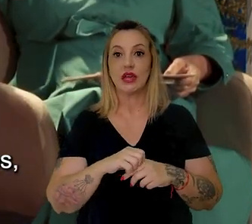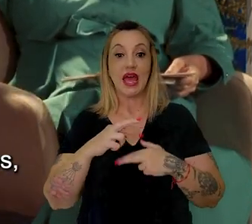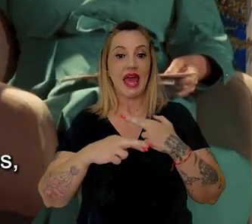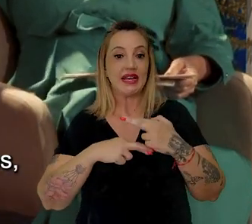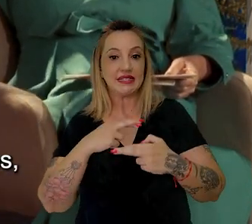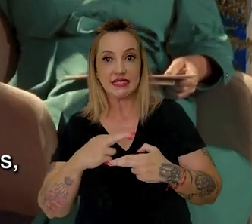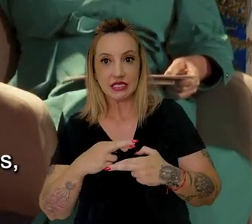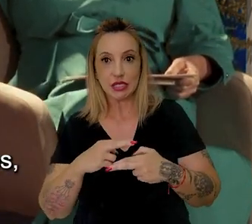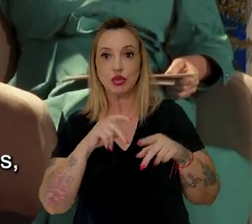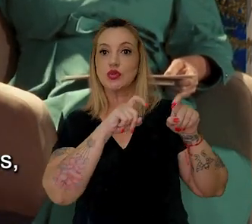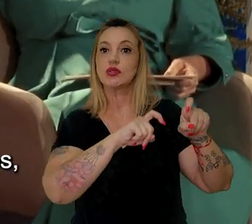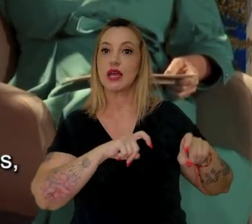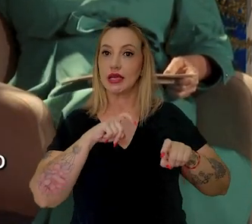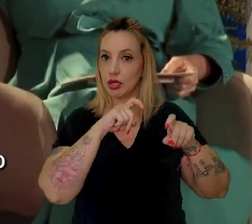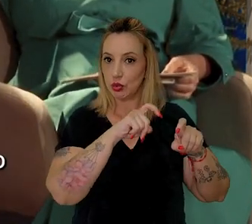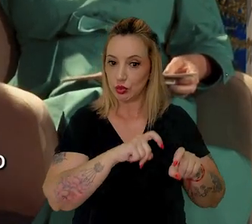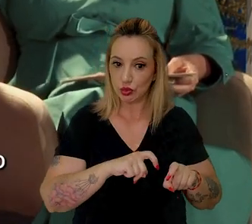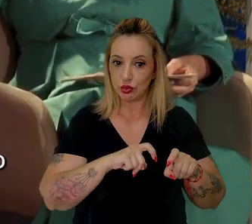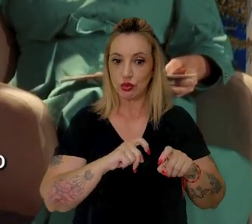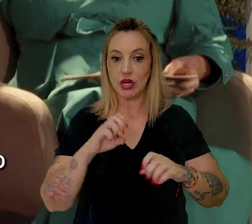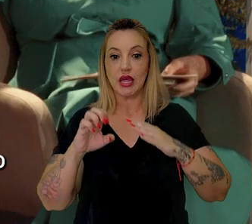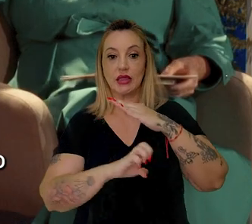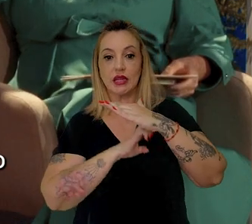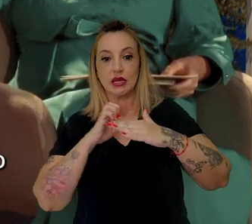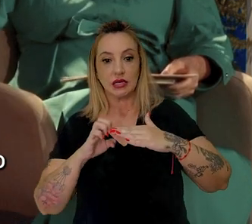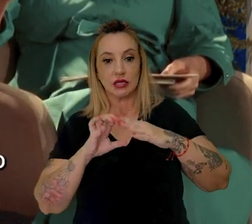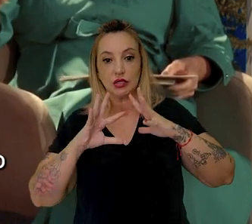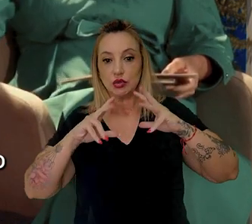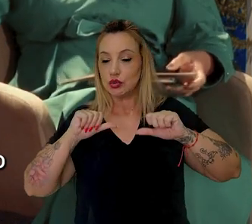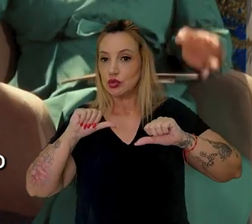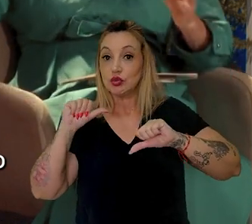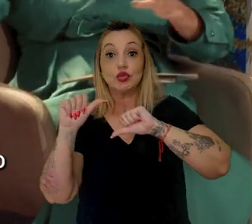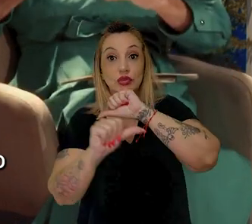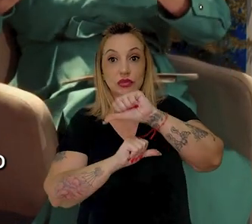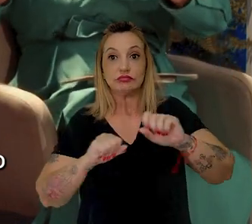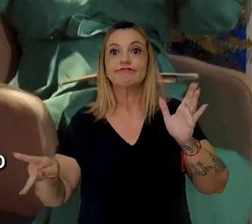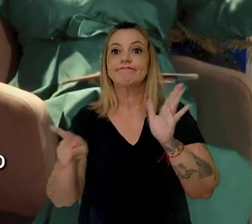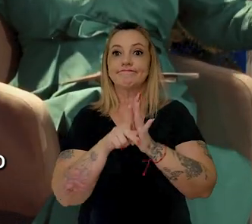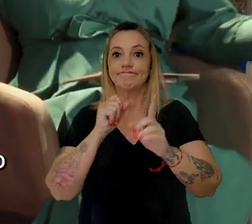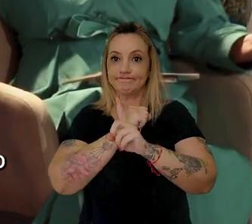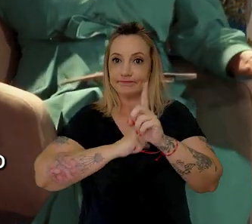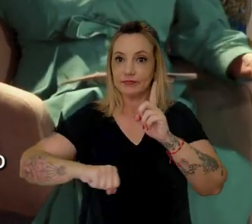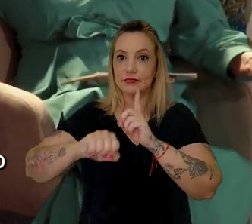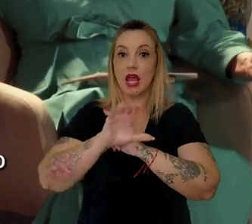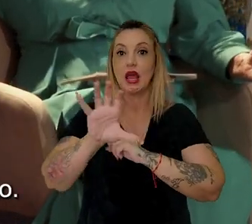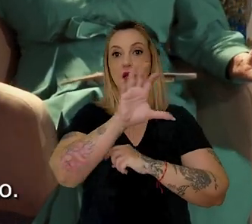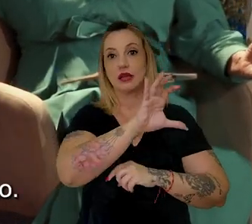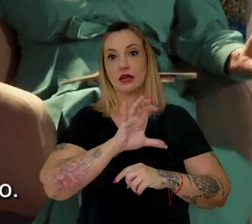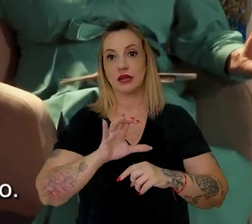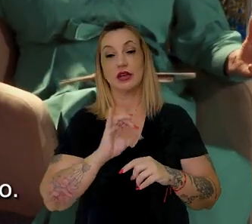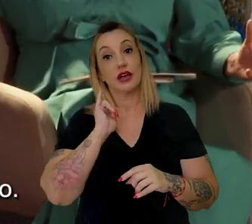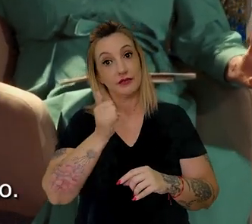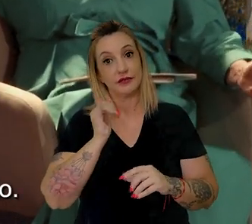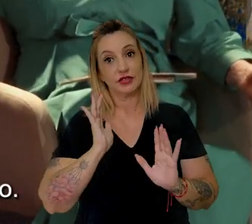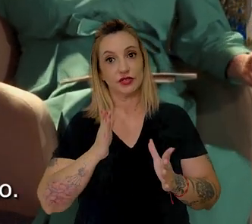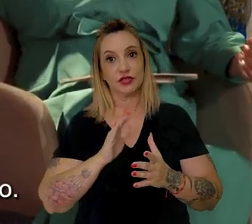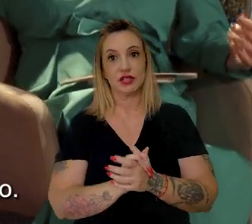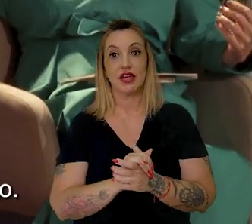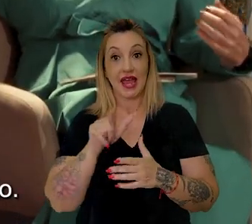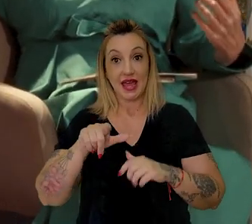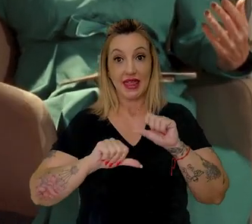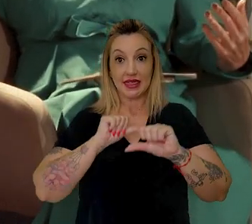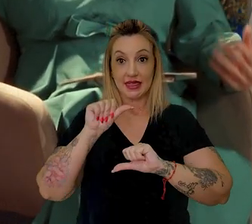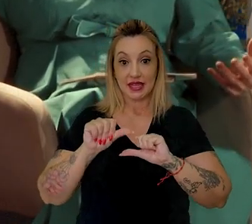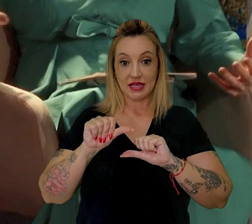resíduos agricultura indústria todos é a transformação em todas as áreas da sociedade como eu falei e essa